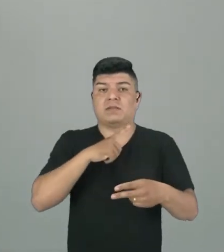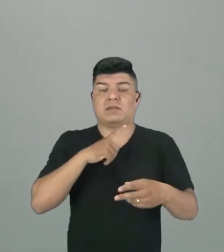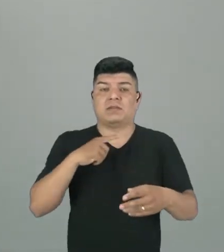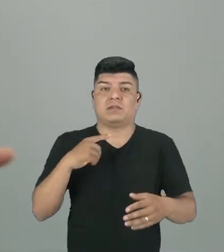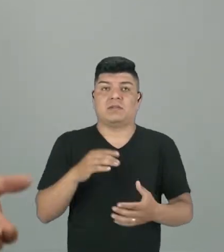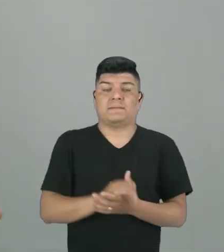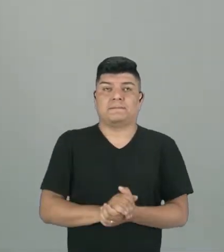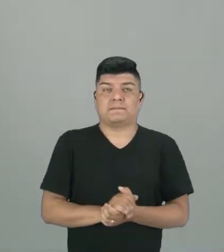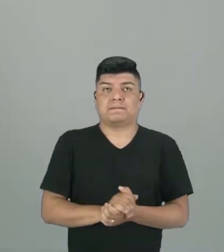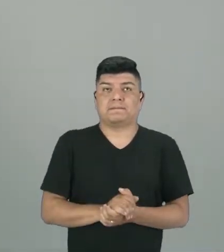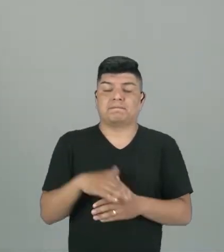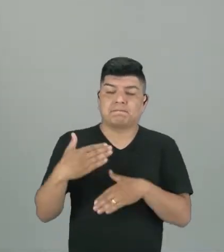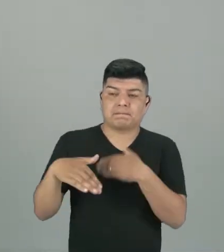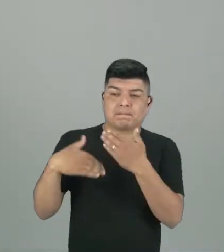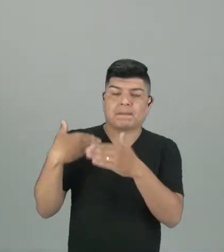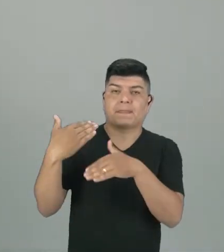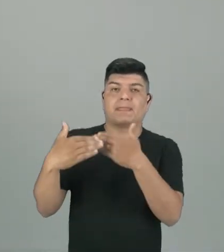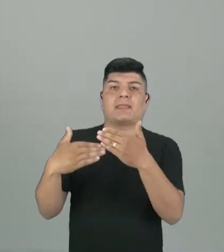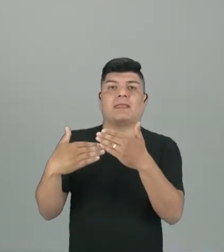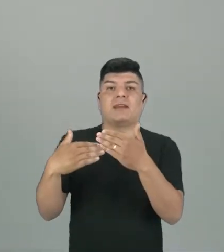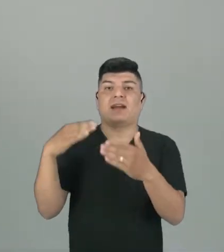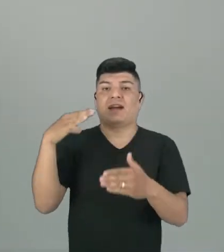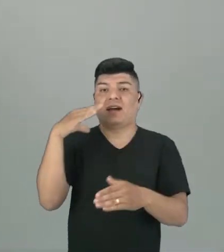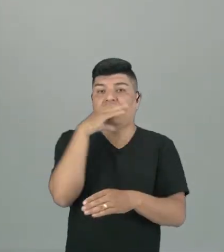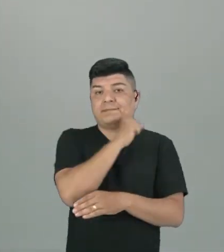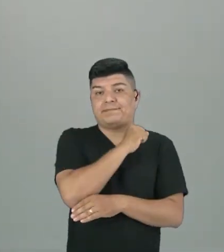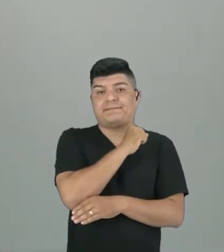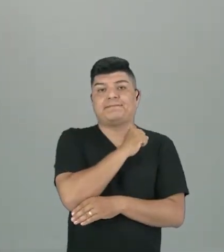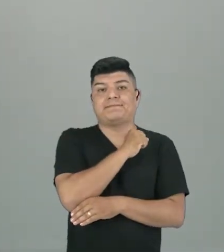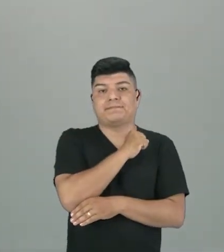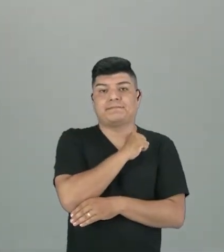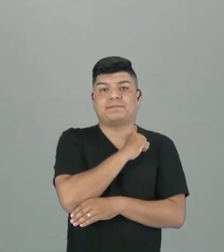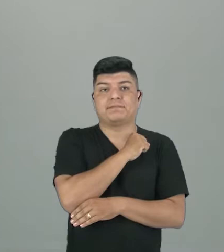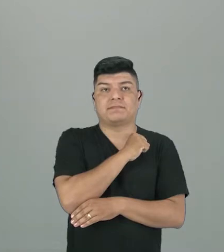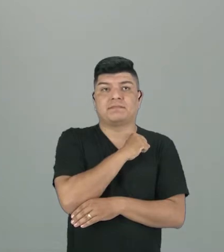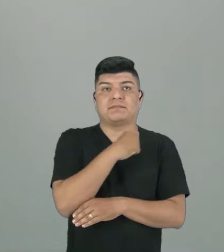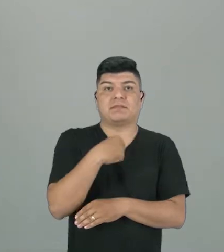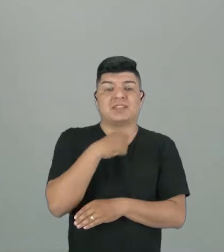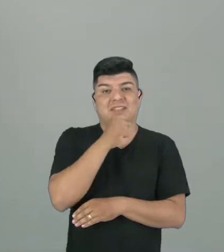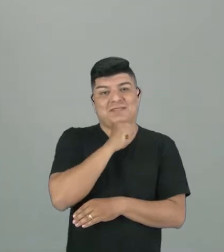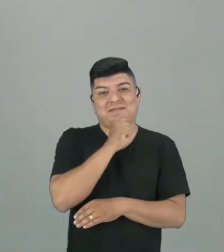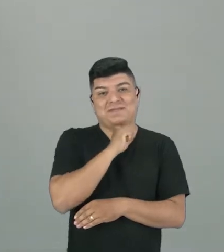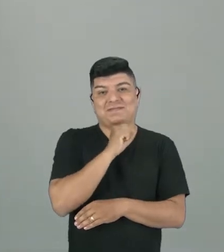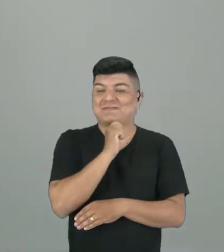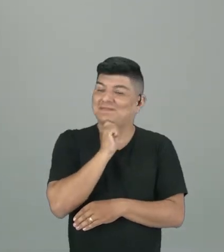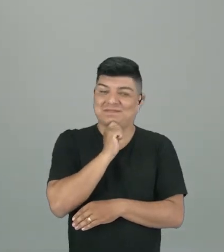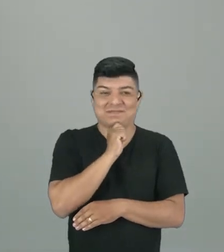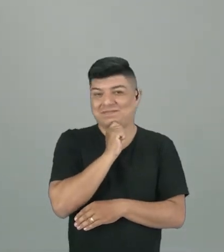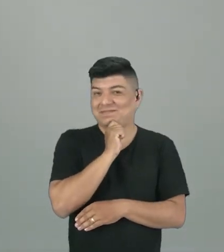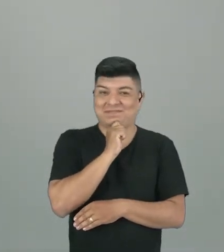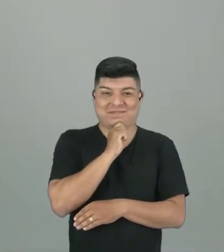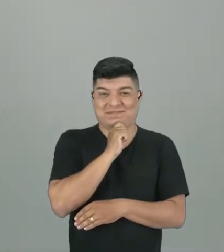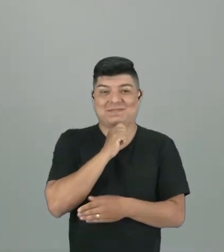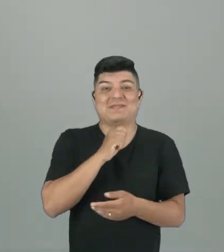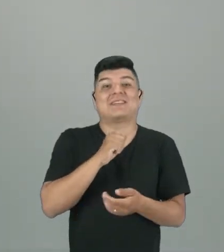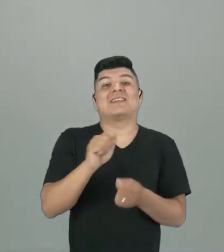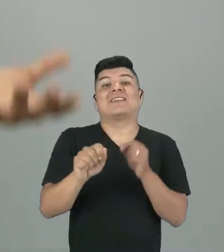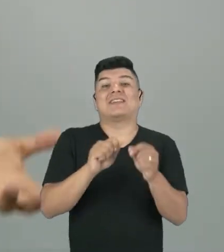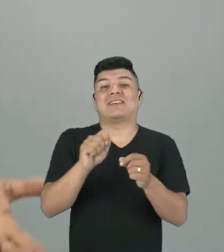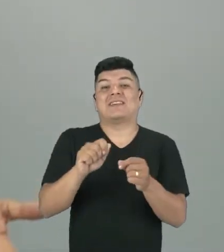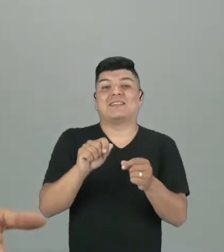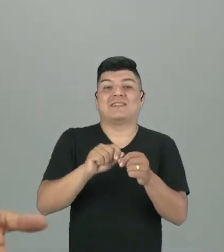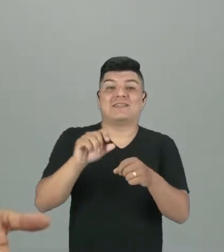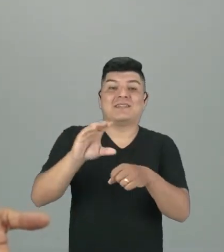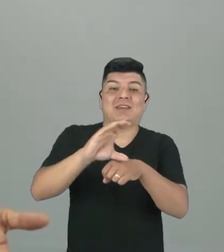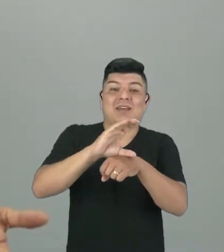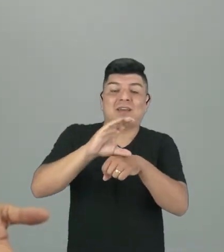esteja se desenvolvido tão rapidamente, né? Eu não sou tão velho assim, eu fiz curso de datilografia, nem existe